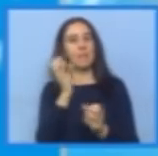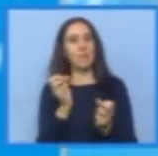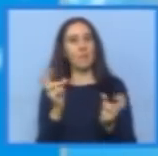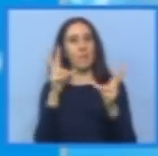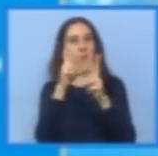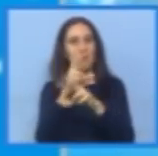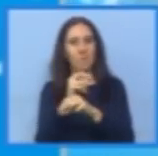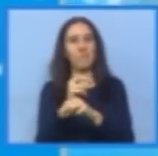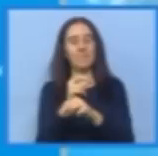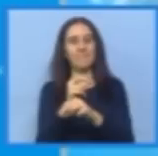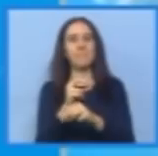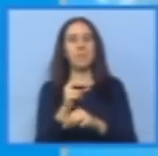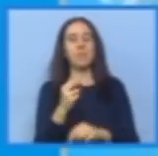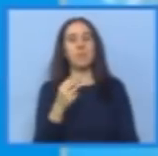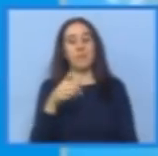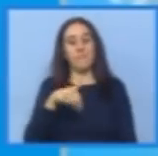tentativa.